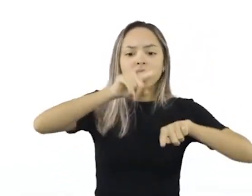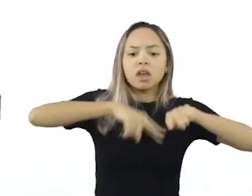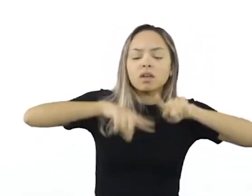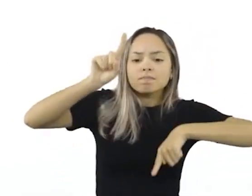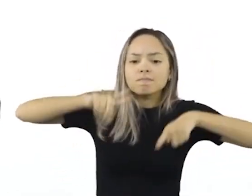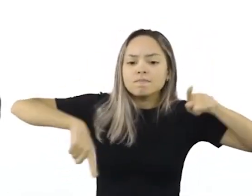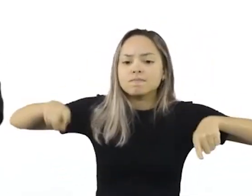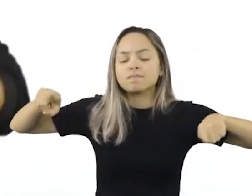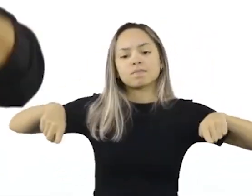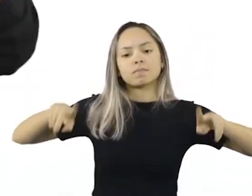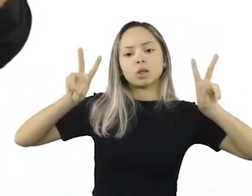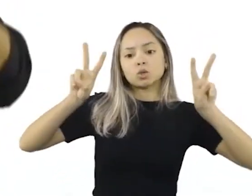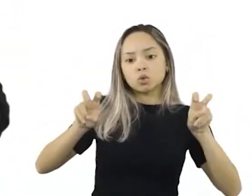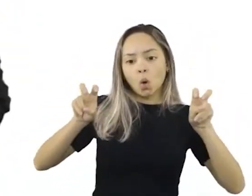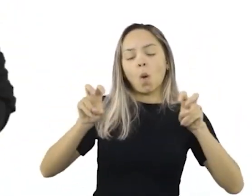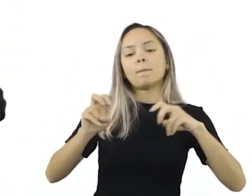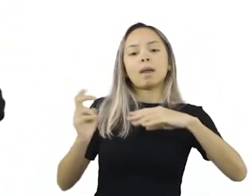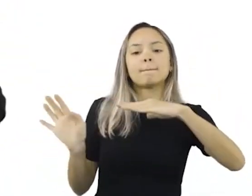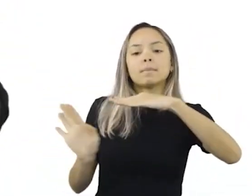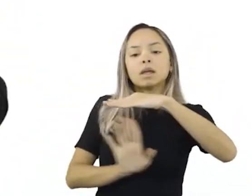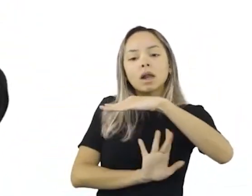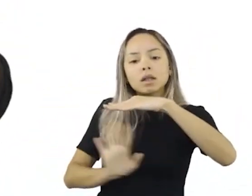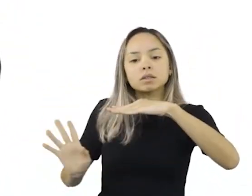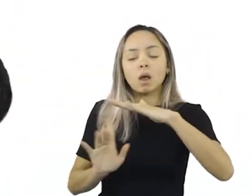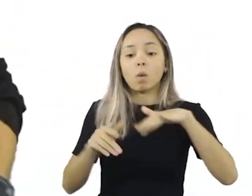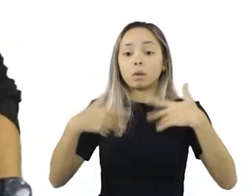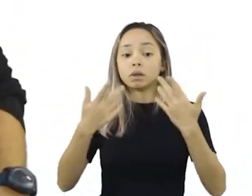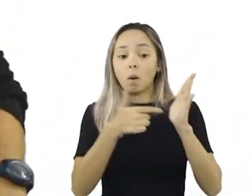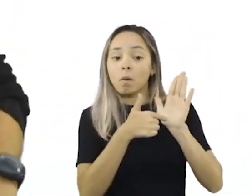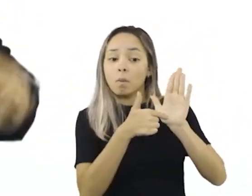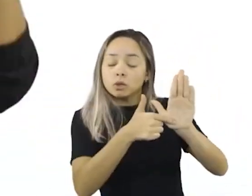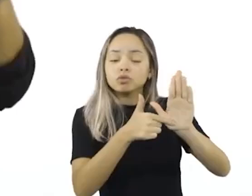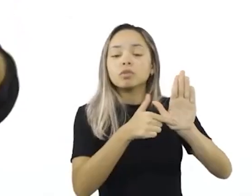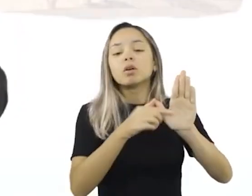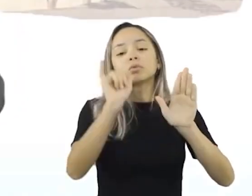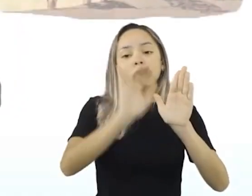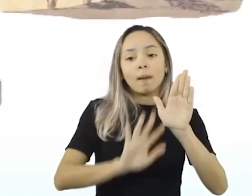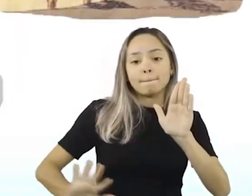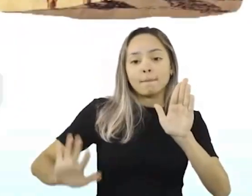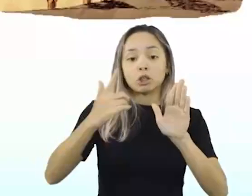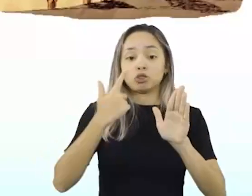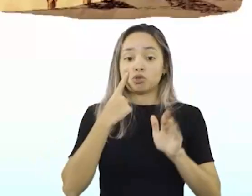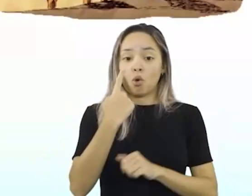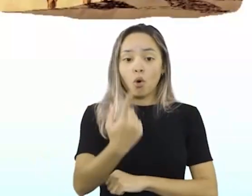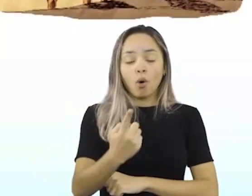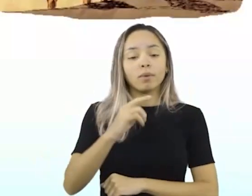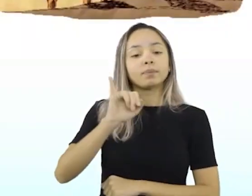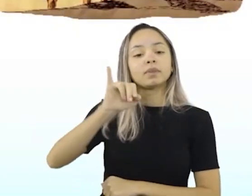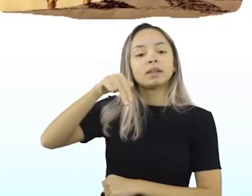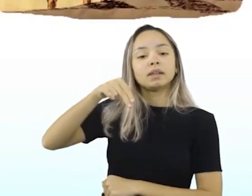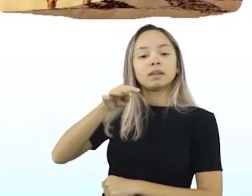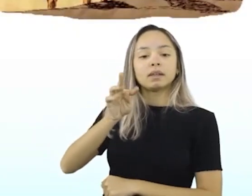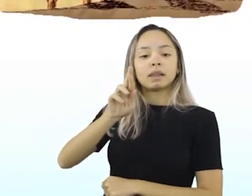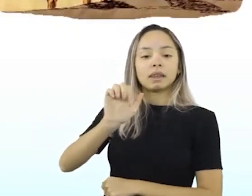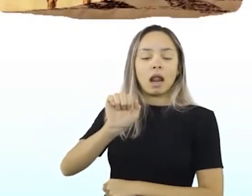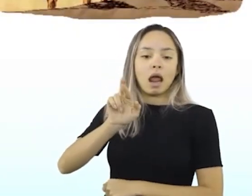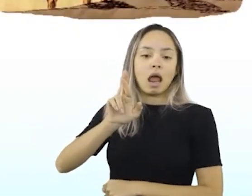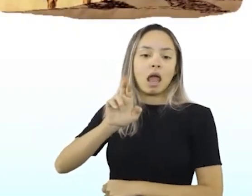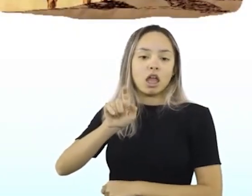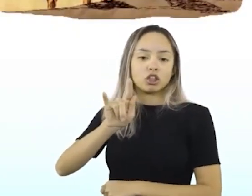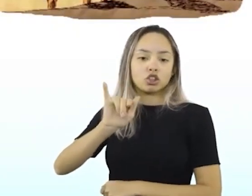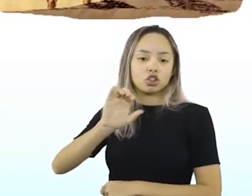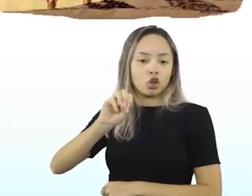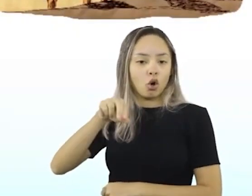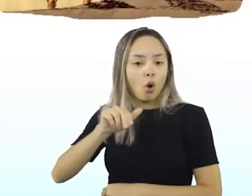na condição da migração. Passando rapidamente aí na tela, pode colocar migração interregional, entre regiões, ou